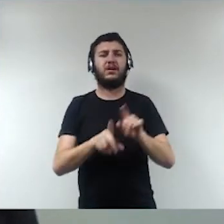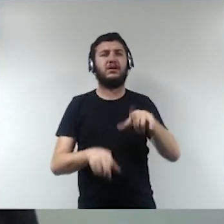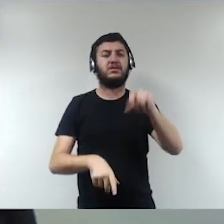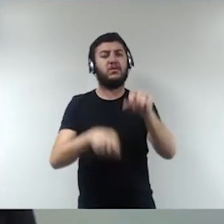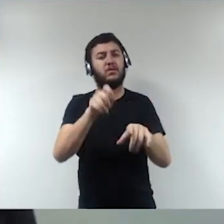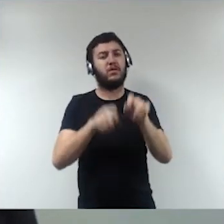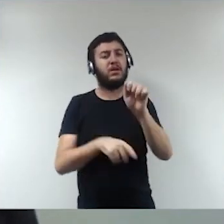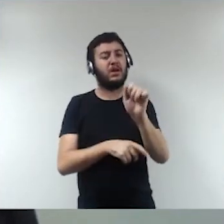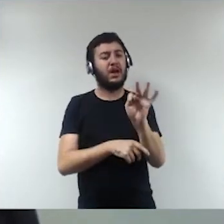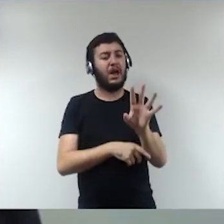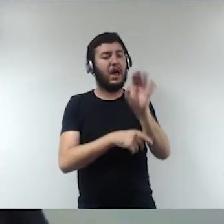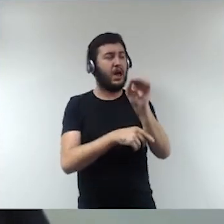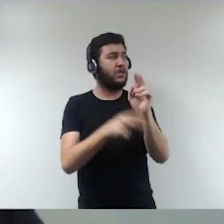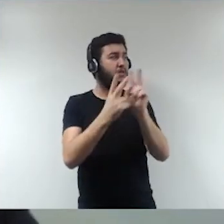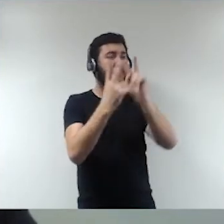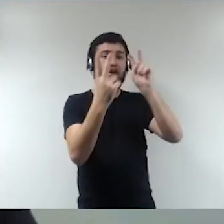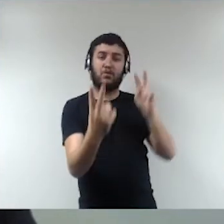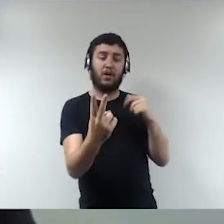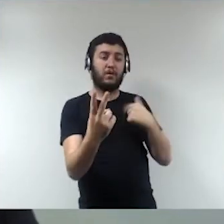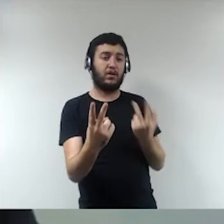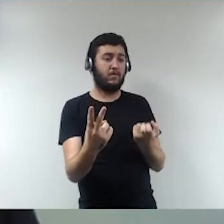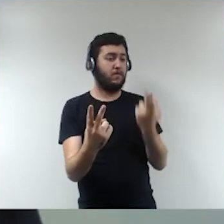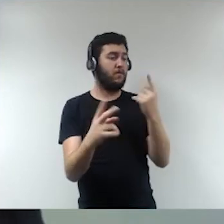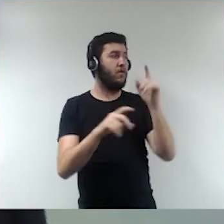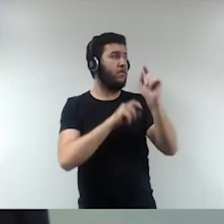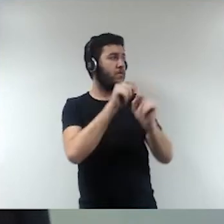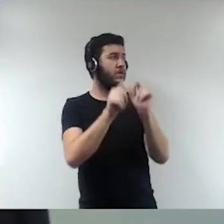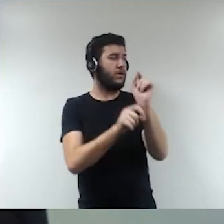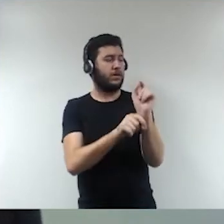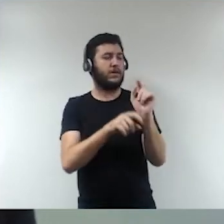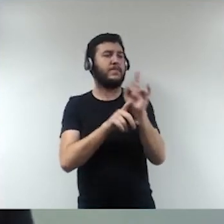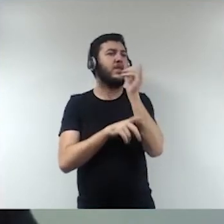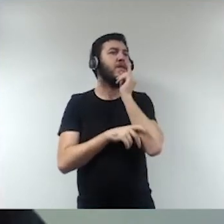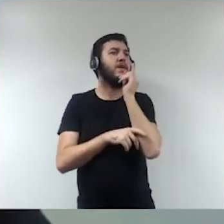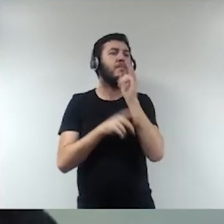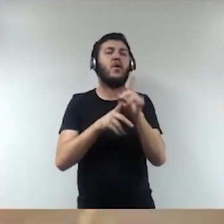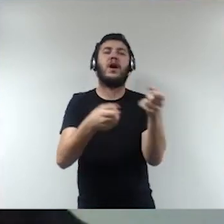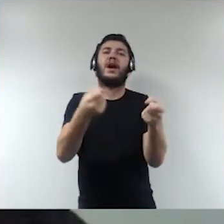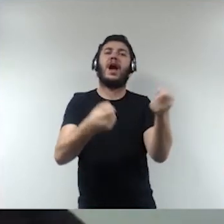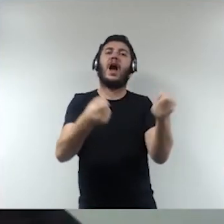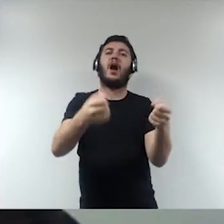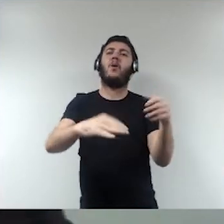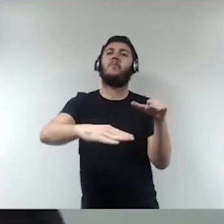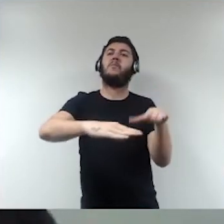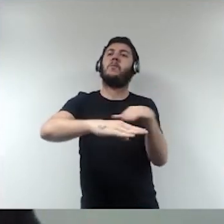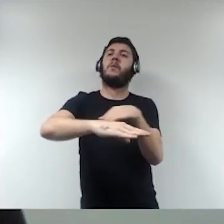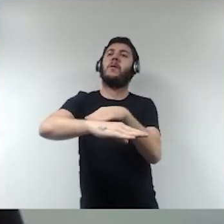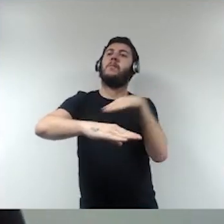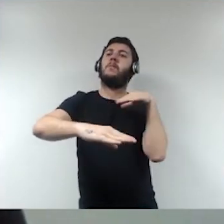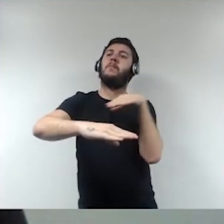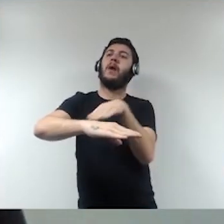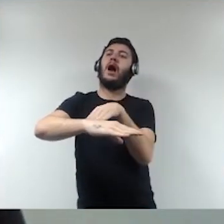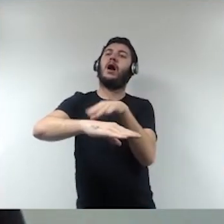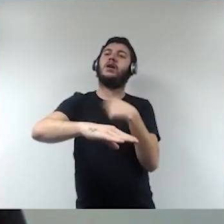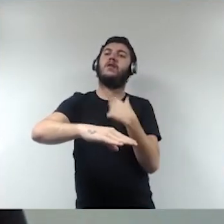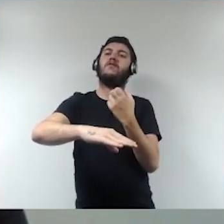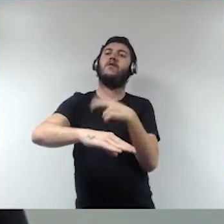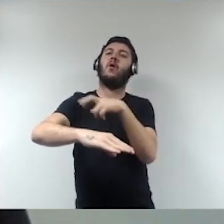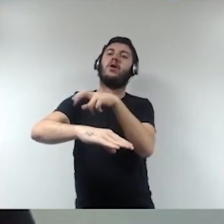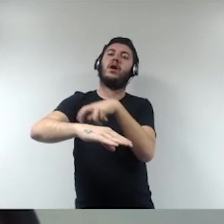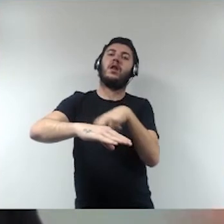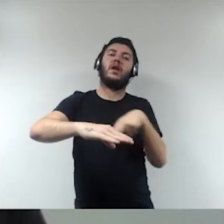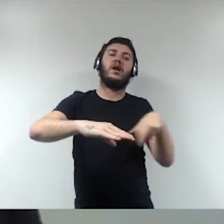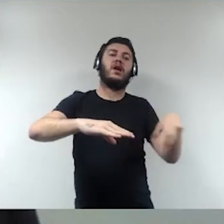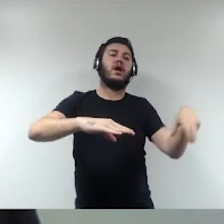forma virtual e ter que me deslocar, que estacionar meu carro, que ter que me dirigir ao fórum,